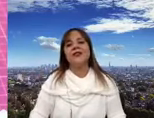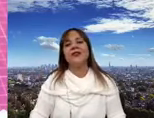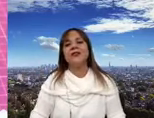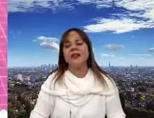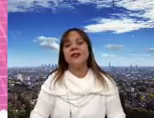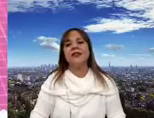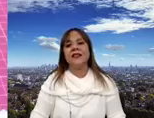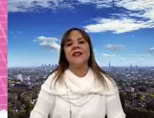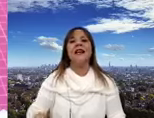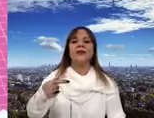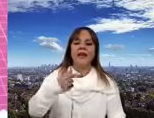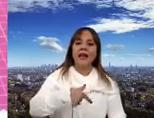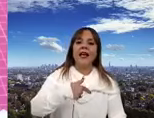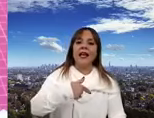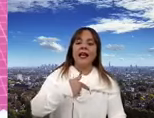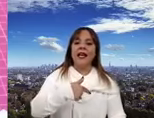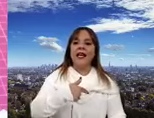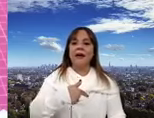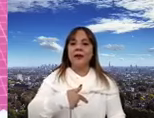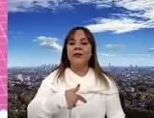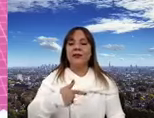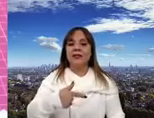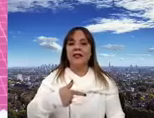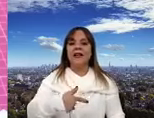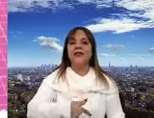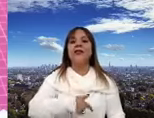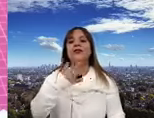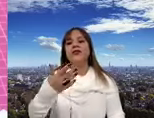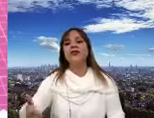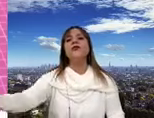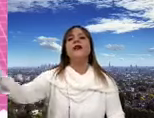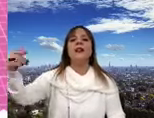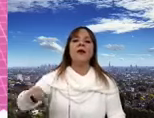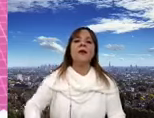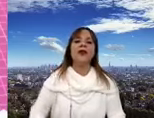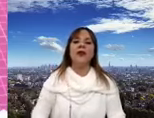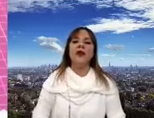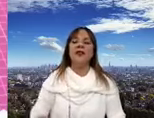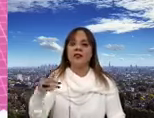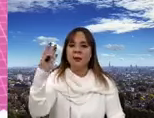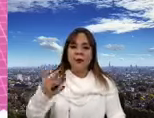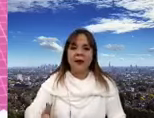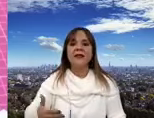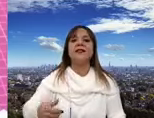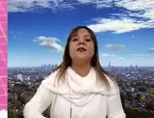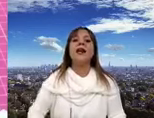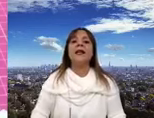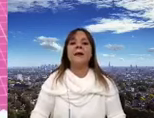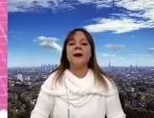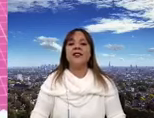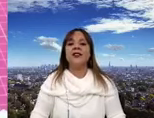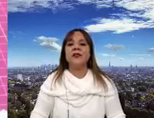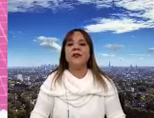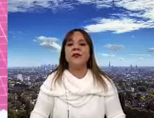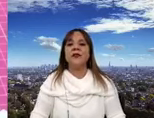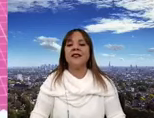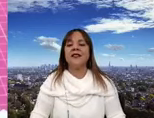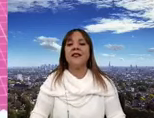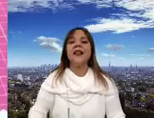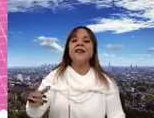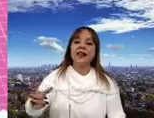do artesanato em abril, do artesanato em nós, continua aqui no Amor em Nós, vejam a programação na página do Facebook da Santa Fé